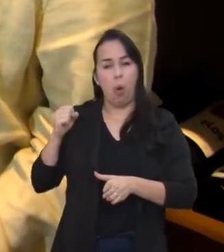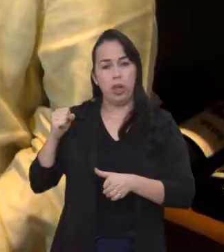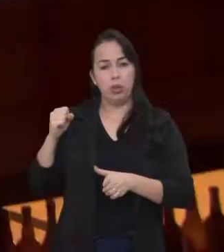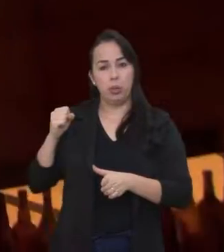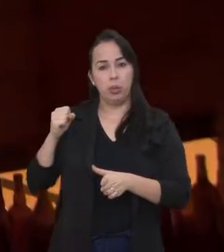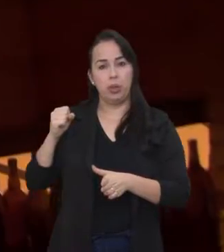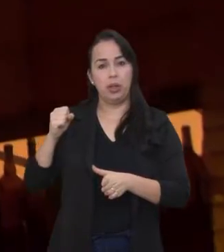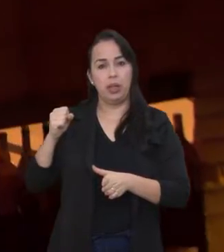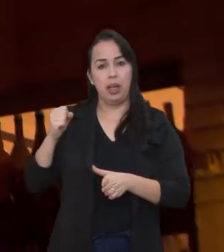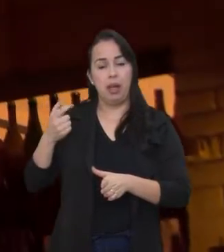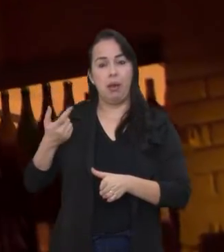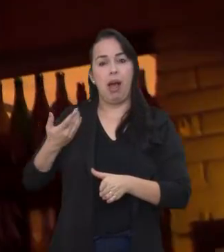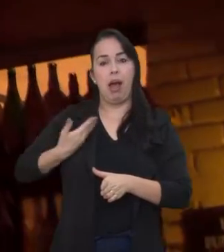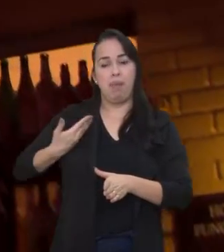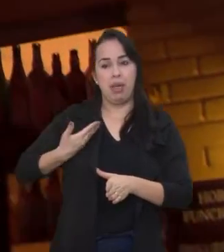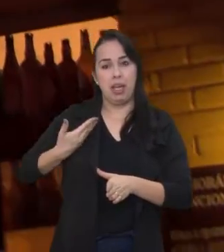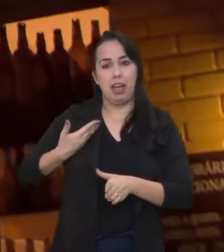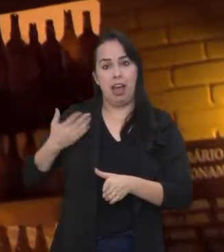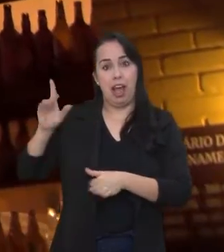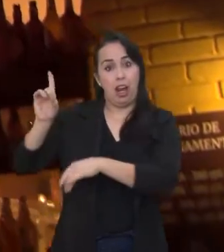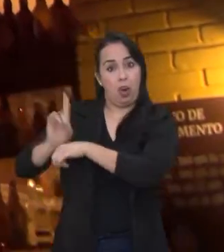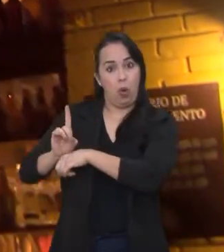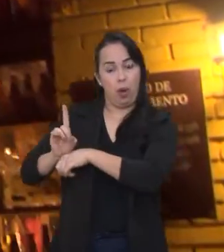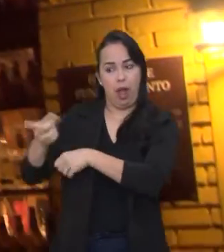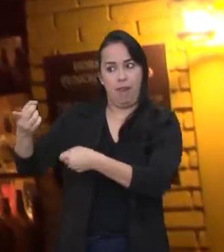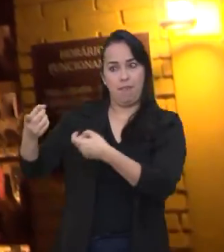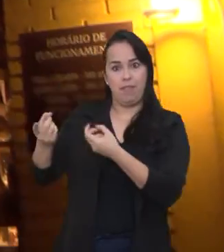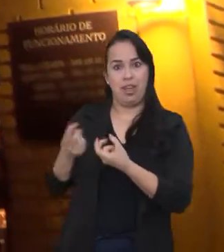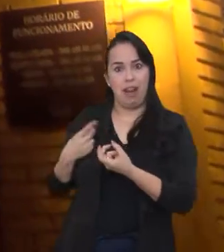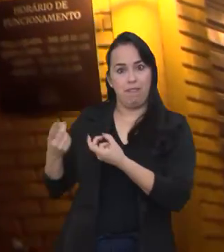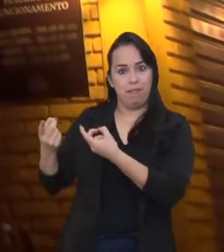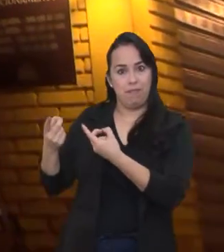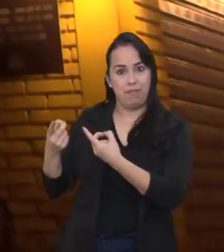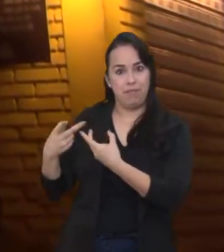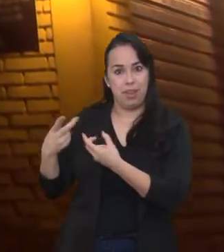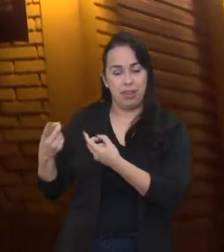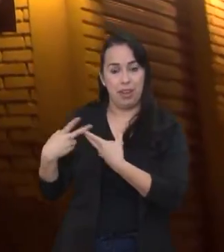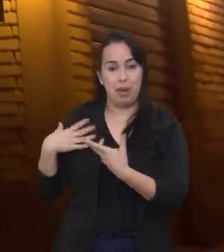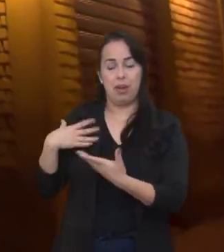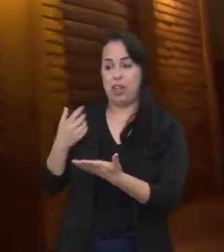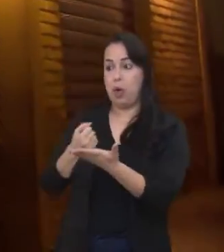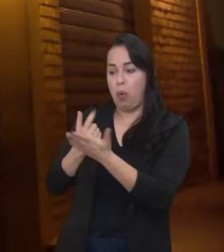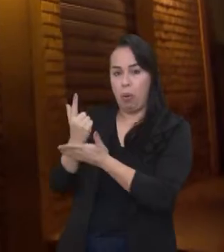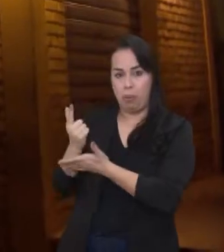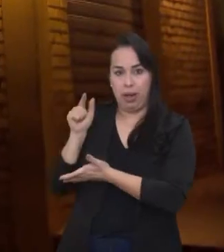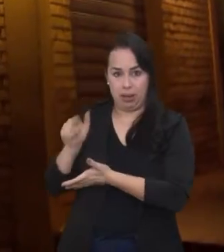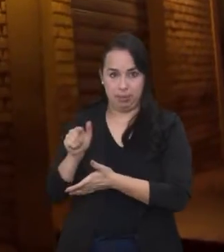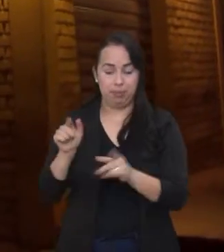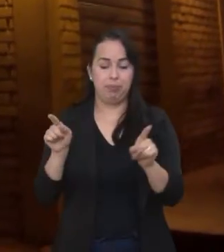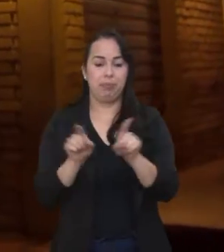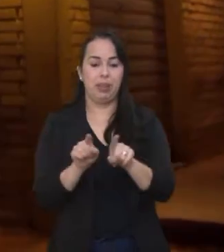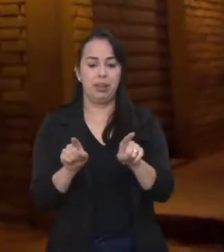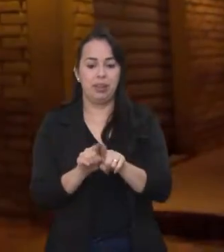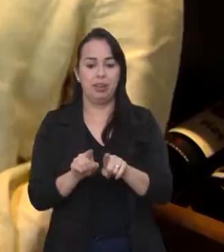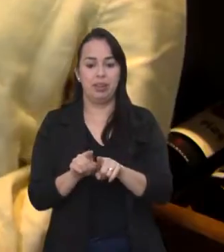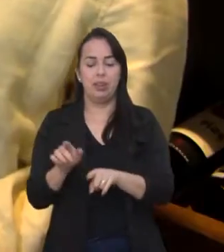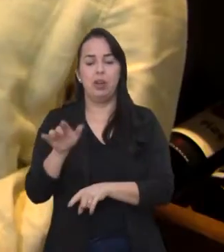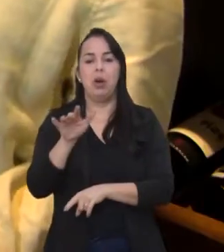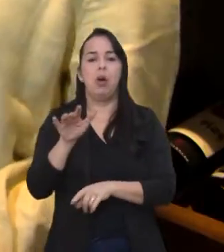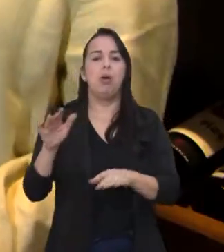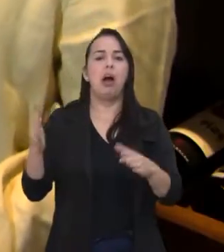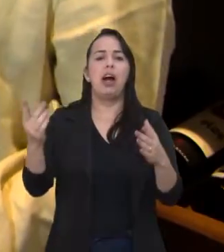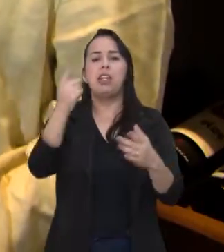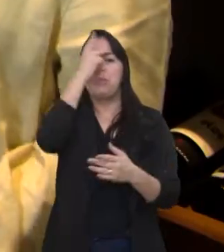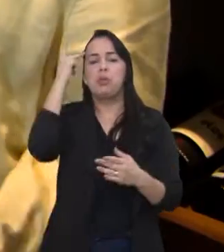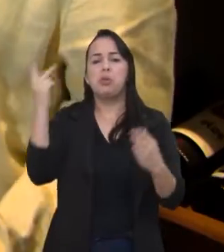eu já estava também meio cansada da minha área e resolvi comprar aqui. Então eu própria estou aqui há 8 anos. E o público é mais do bairro,